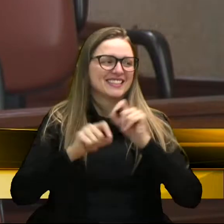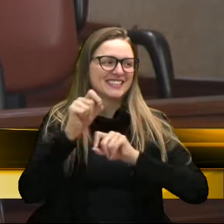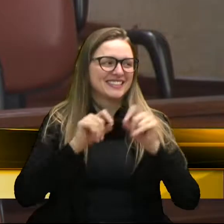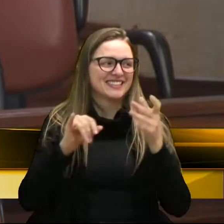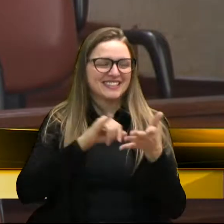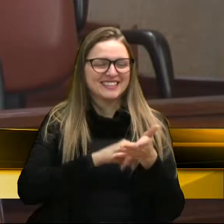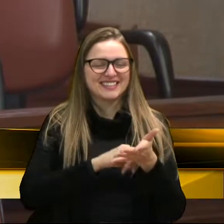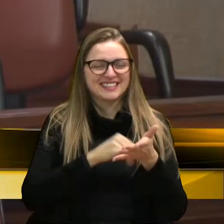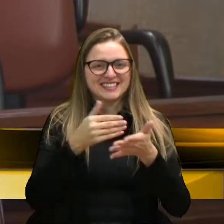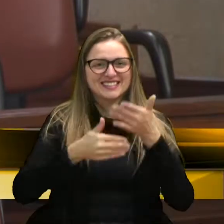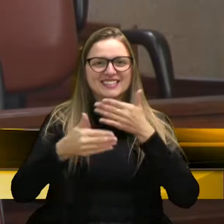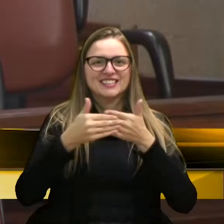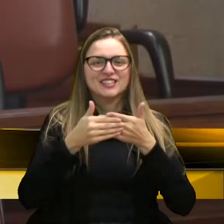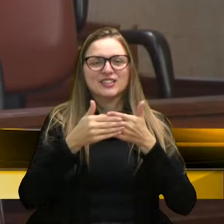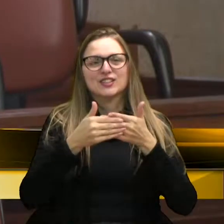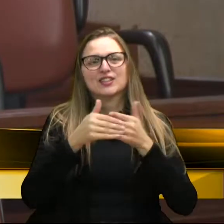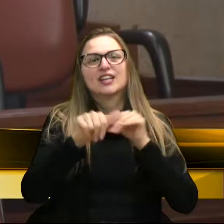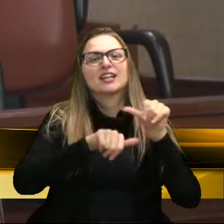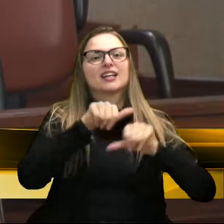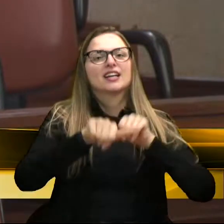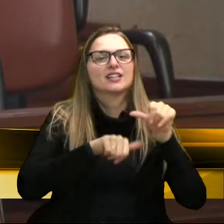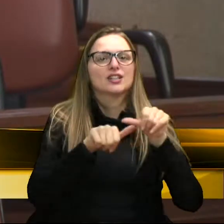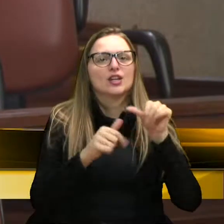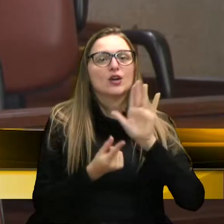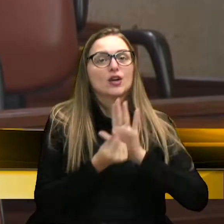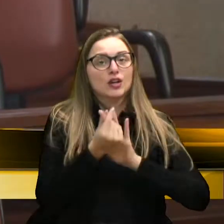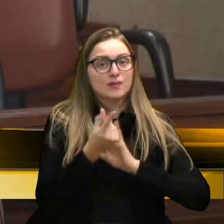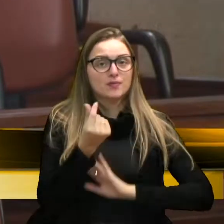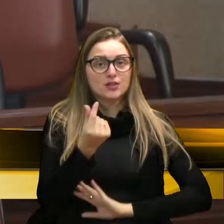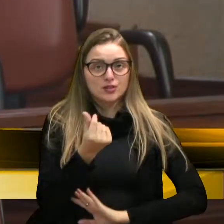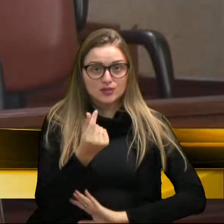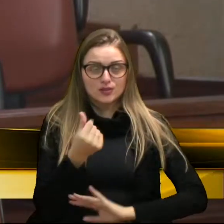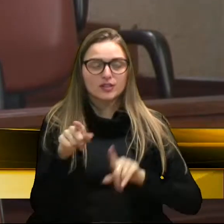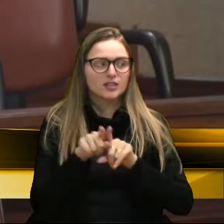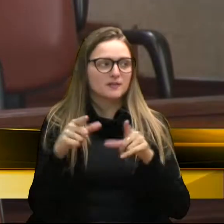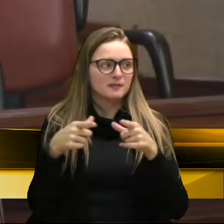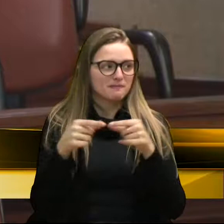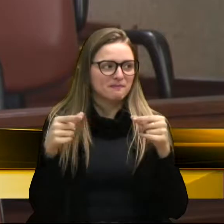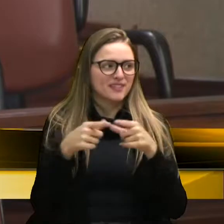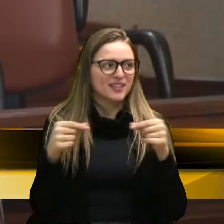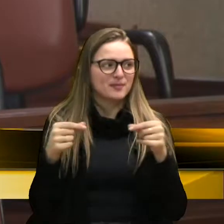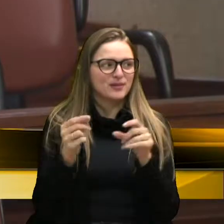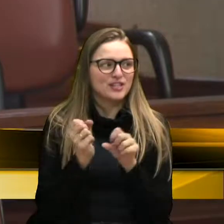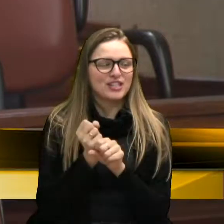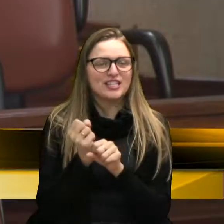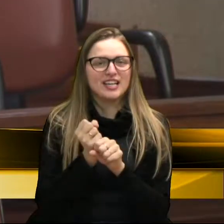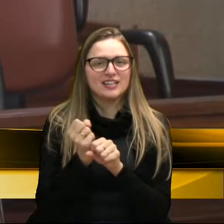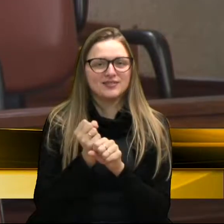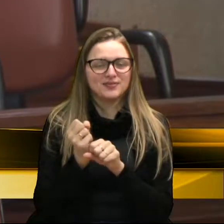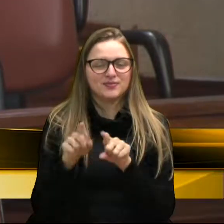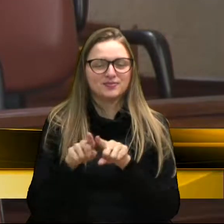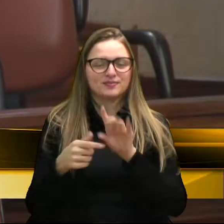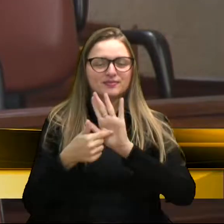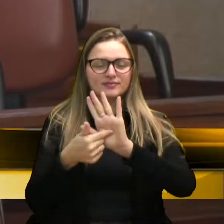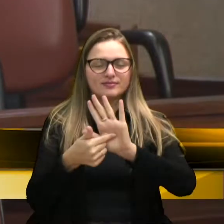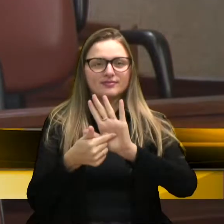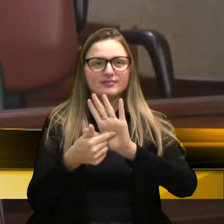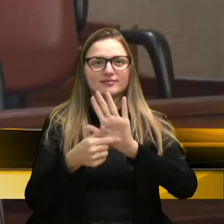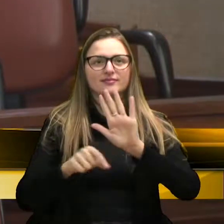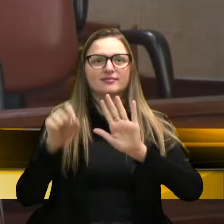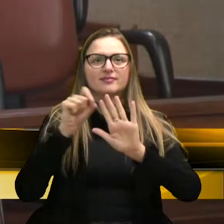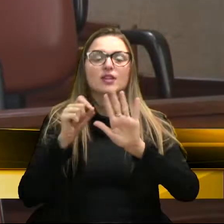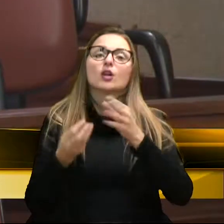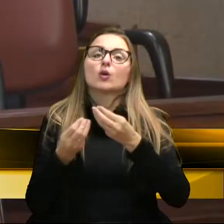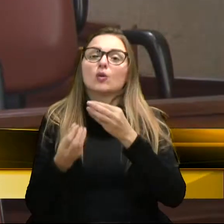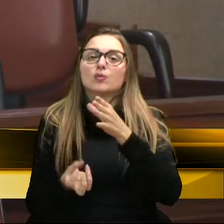entre as quais está prevista a alteração de valores dos cálculos para edificações populares, bem como cria